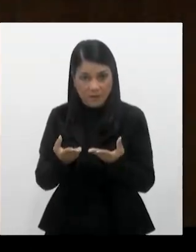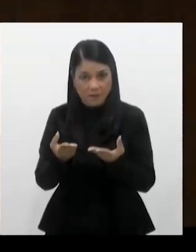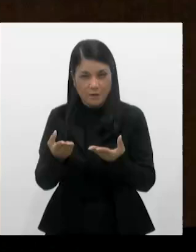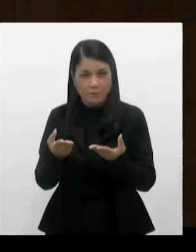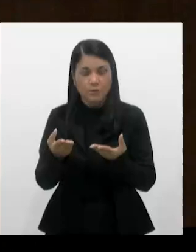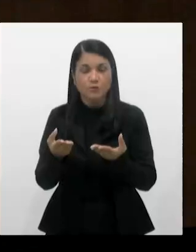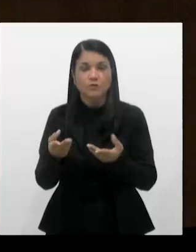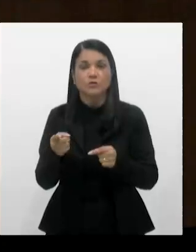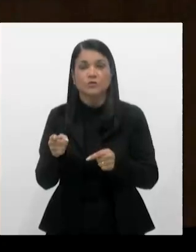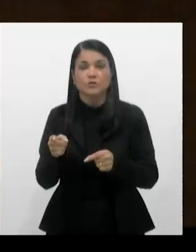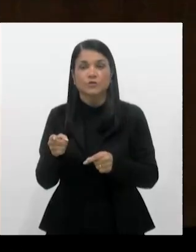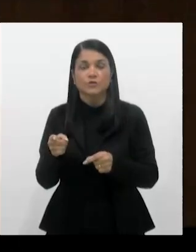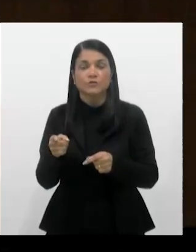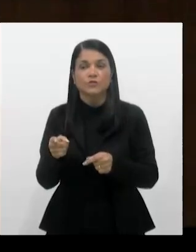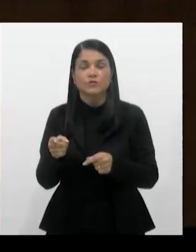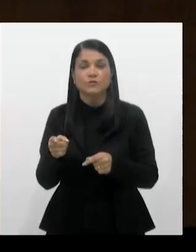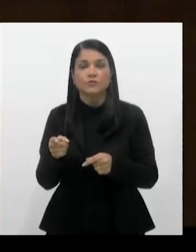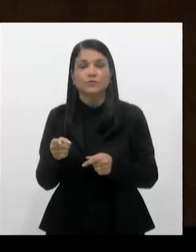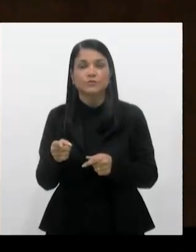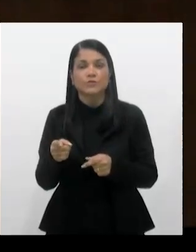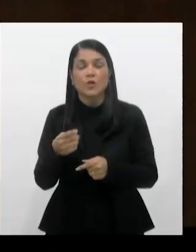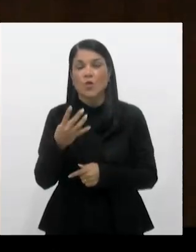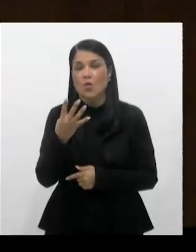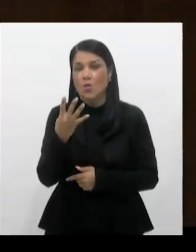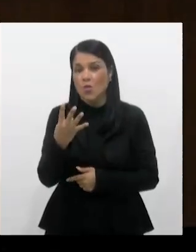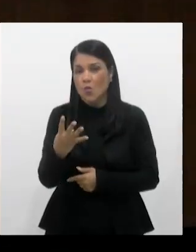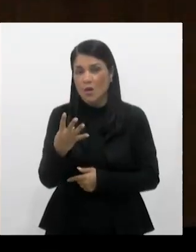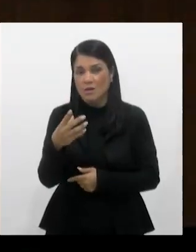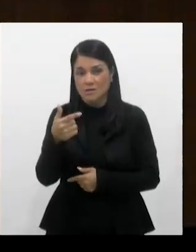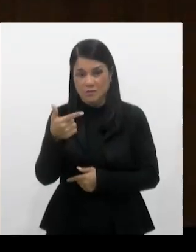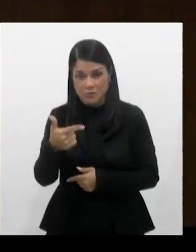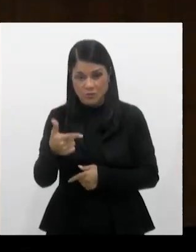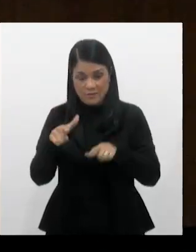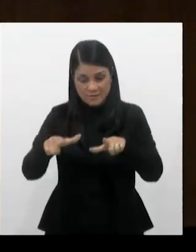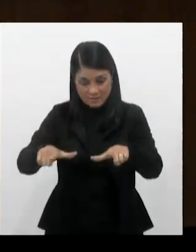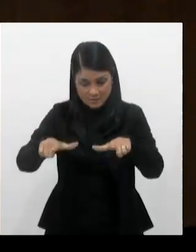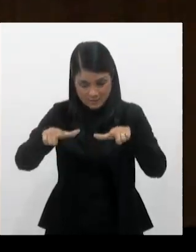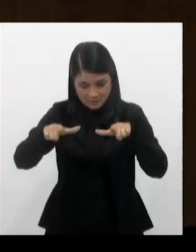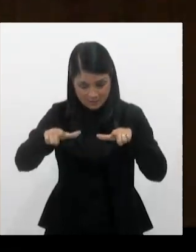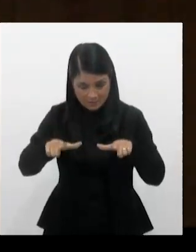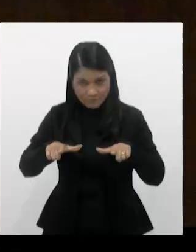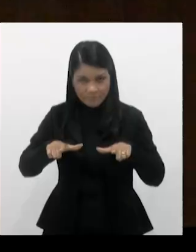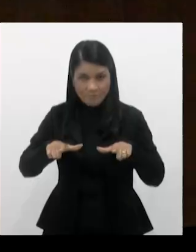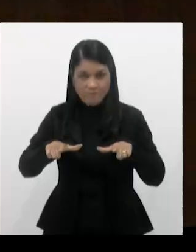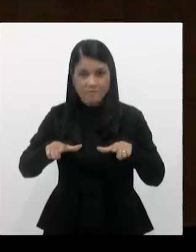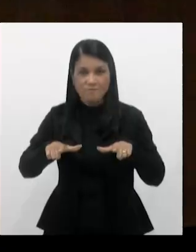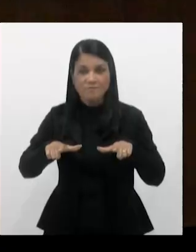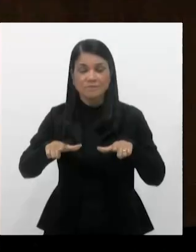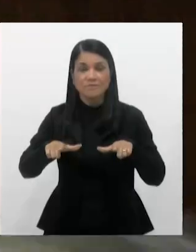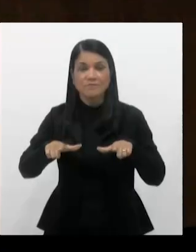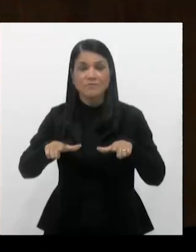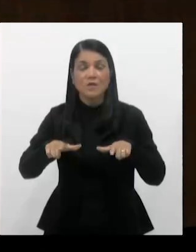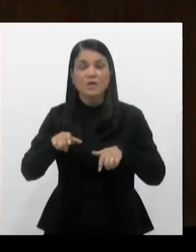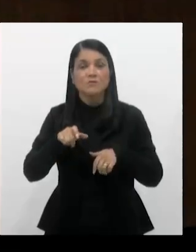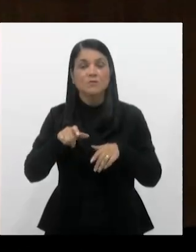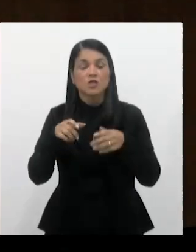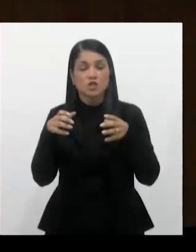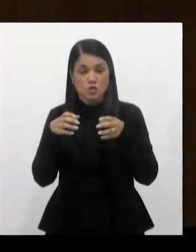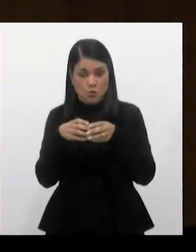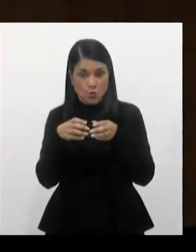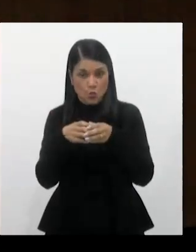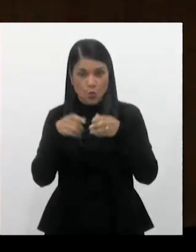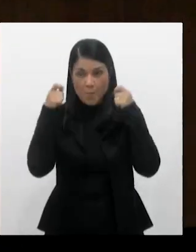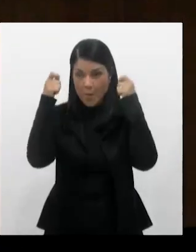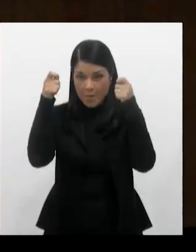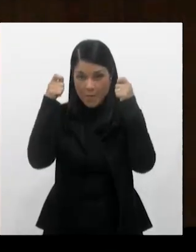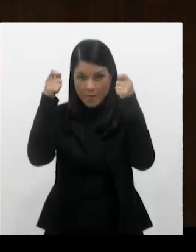deputada Élica, entregamos 42 certificados, deputada Lilian, para aquelas torcidas que